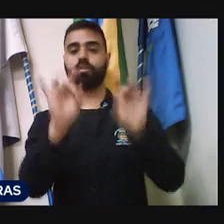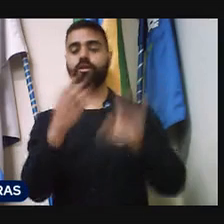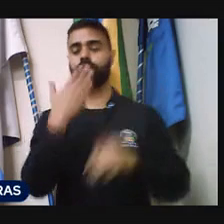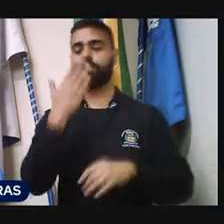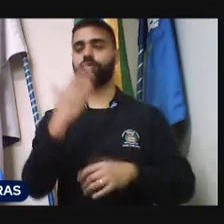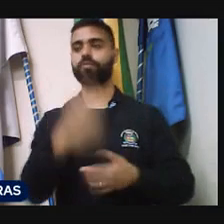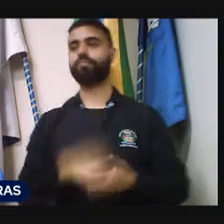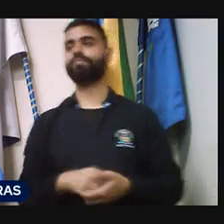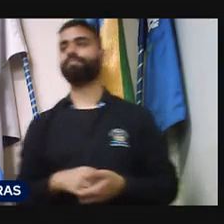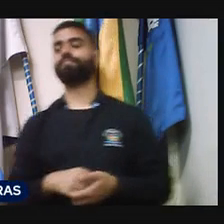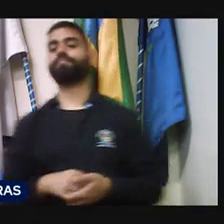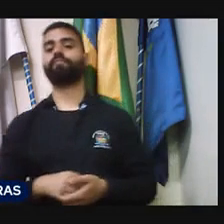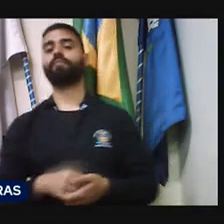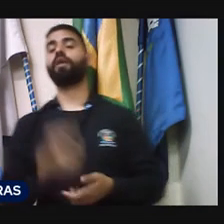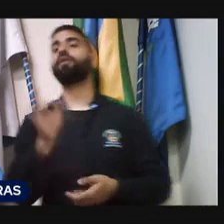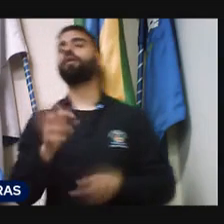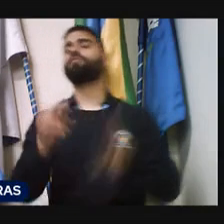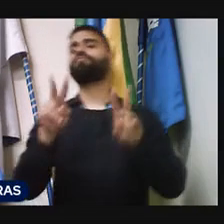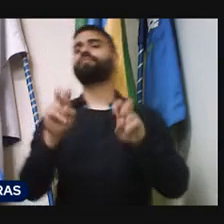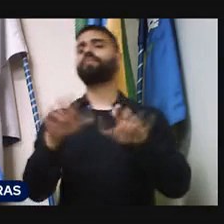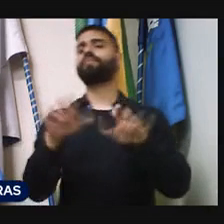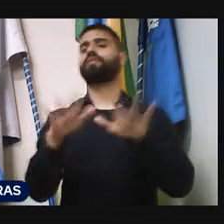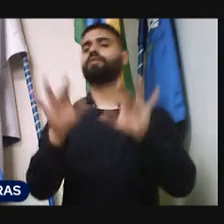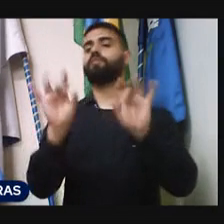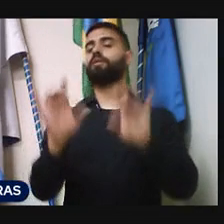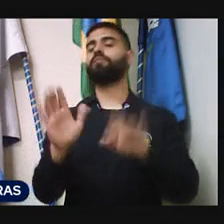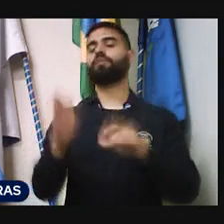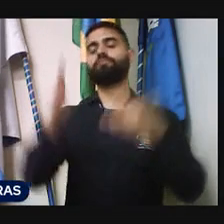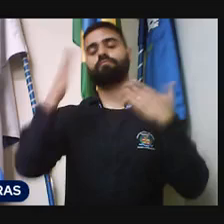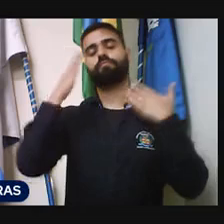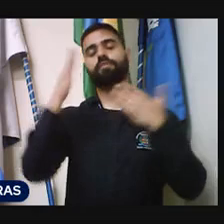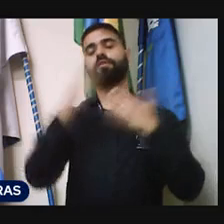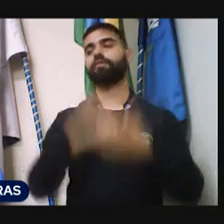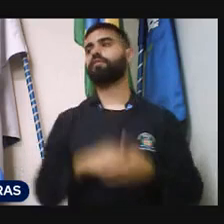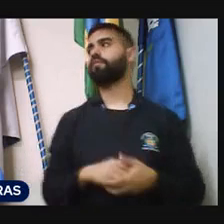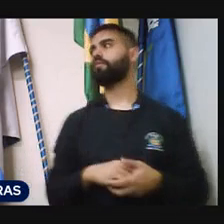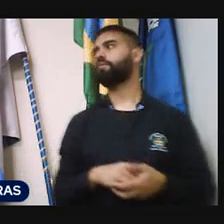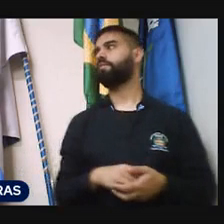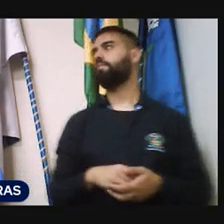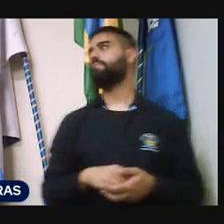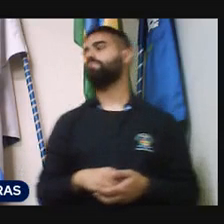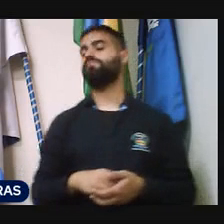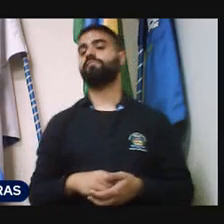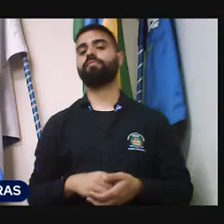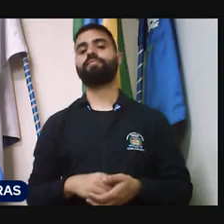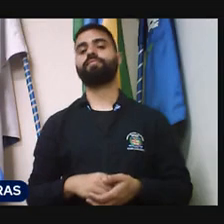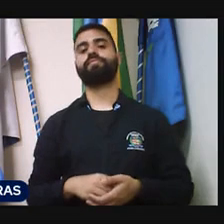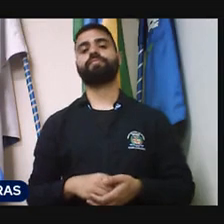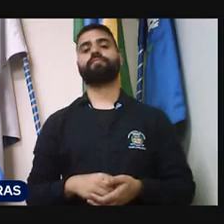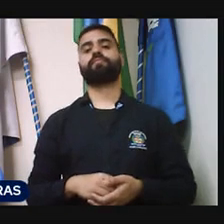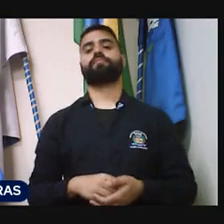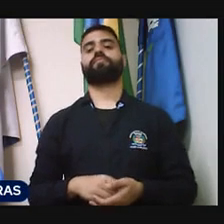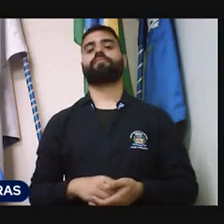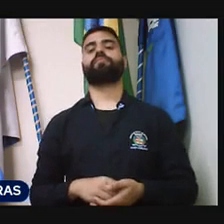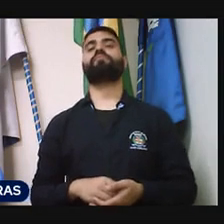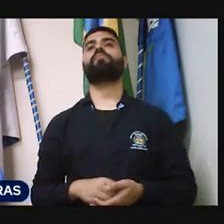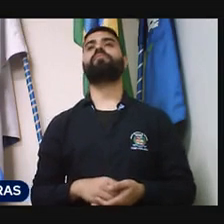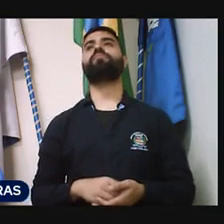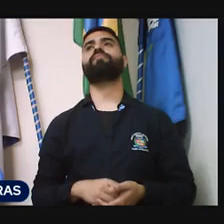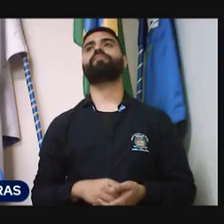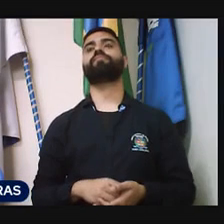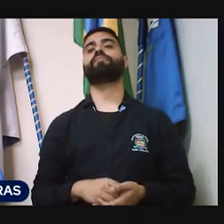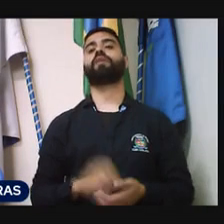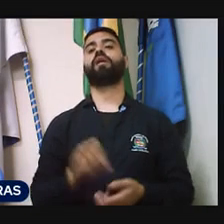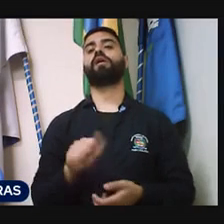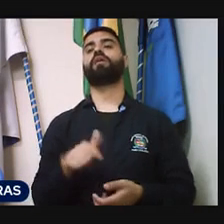presente Clique na certeza da situação de necessidade especial atenção de vossa excelência desde antecipa agradecimentos renovamos hotéis de elevada estima e